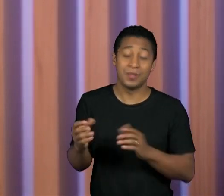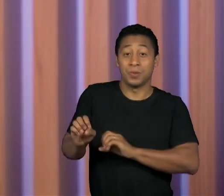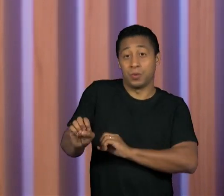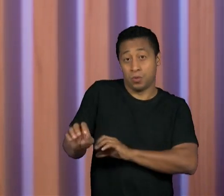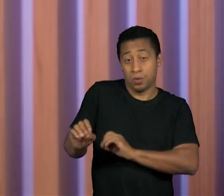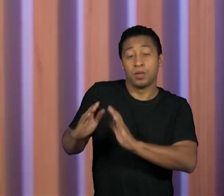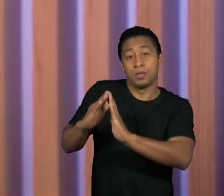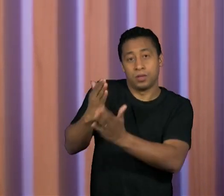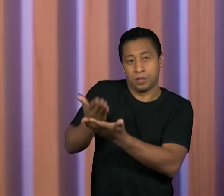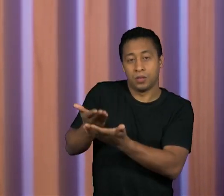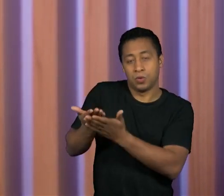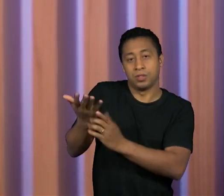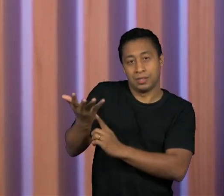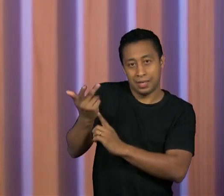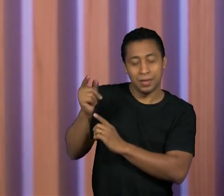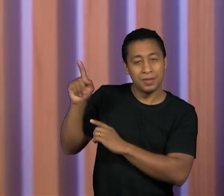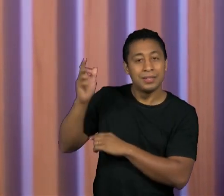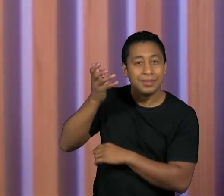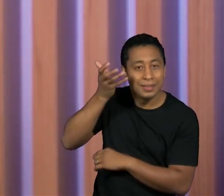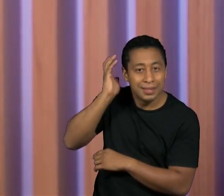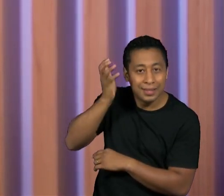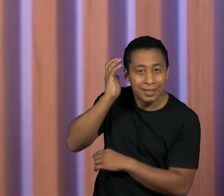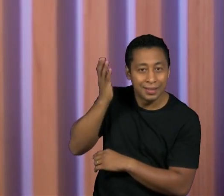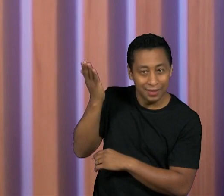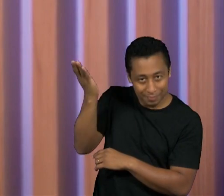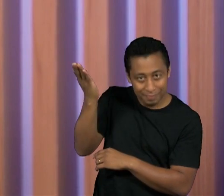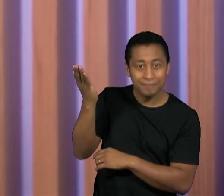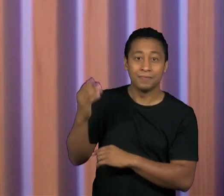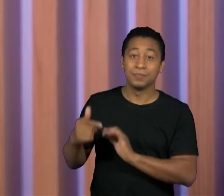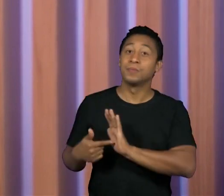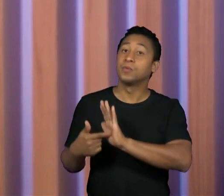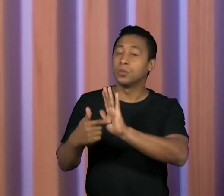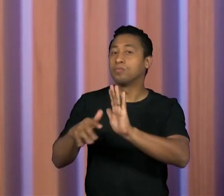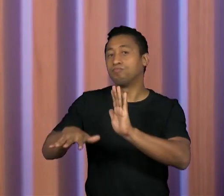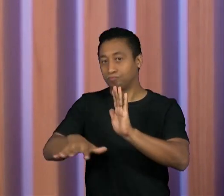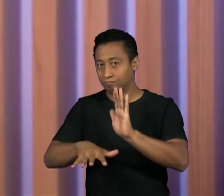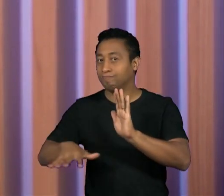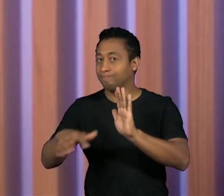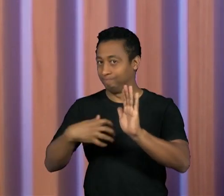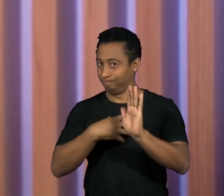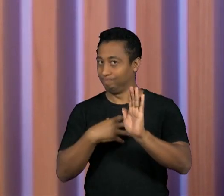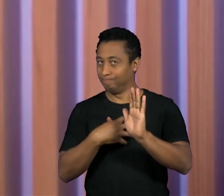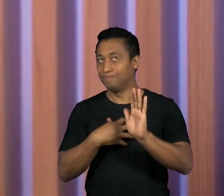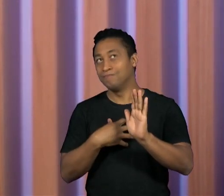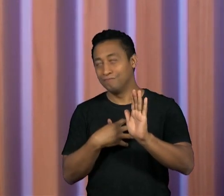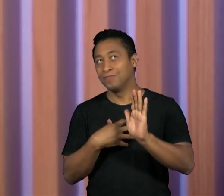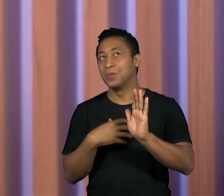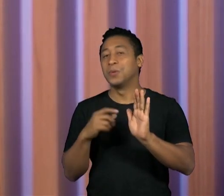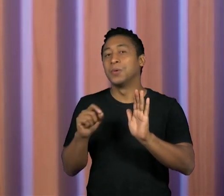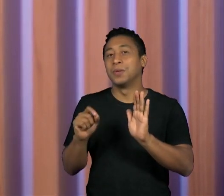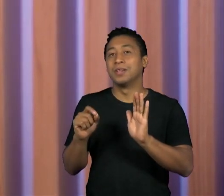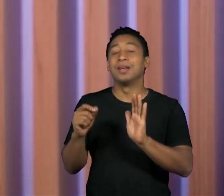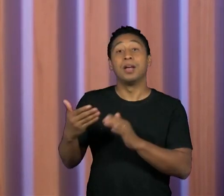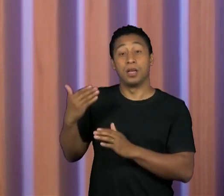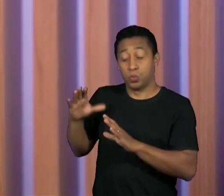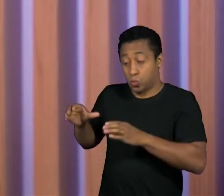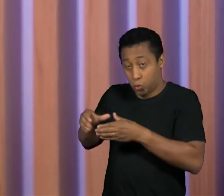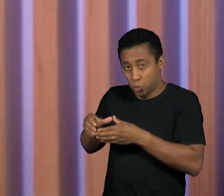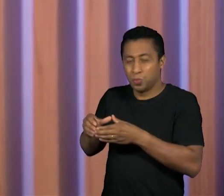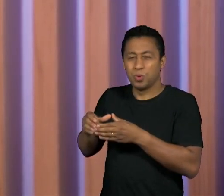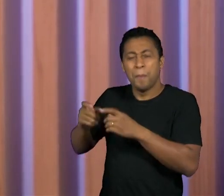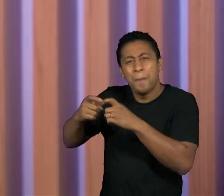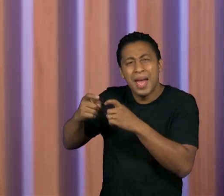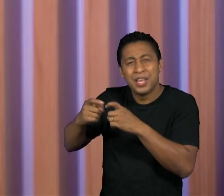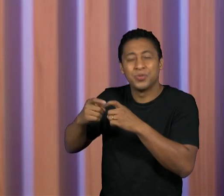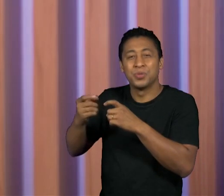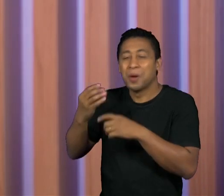Teatro, lá em Santo André, e a gente tem um núcleo de comicidade. Eu saí dos Doutores da Alegria, né? Porque eu